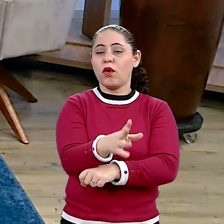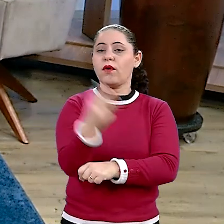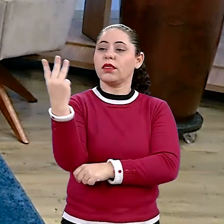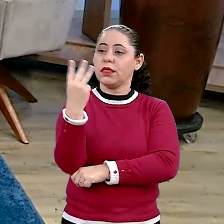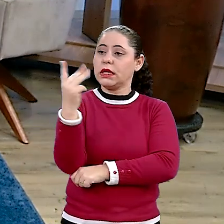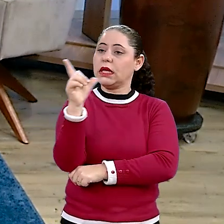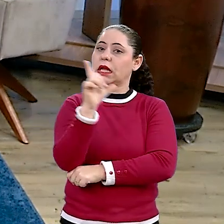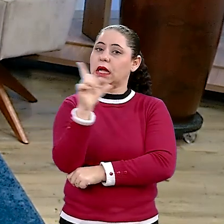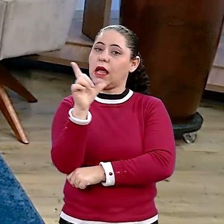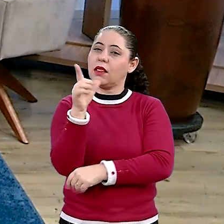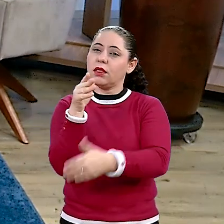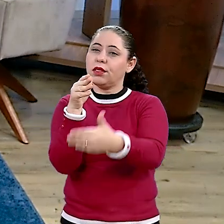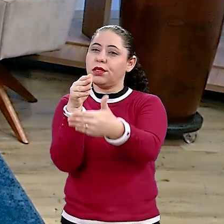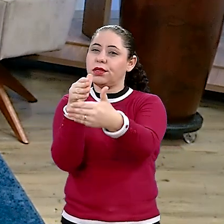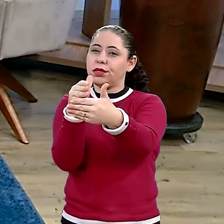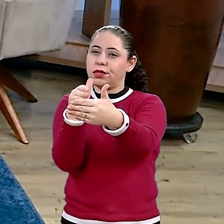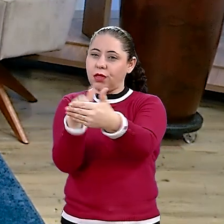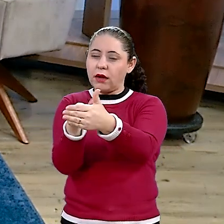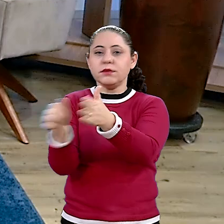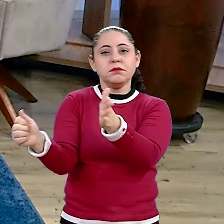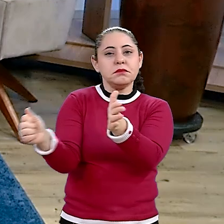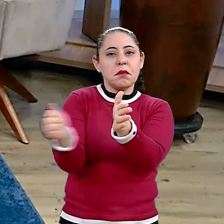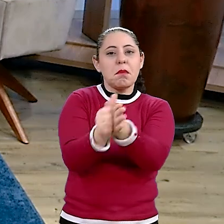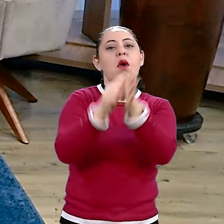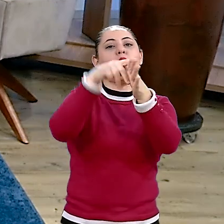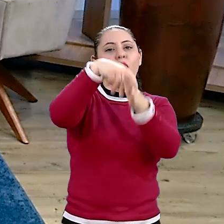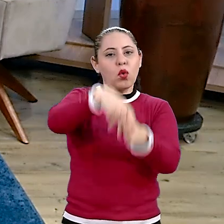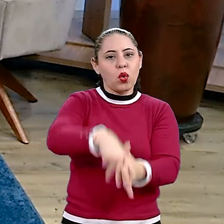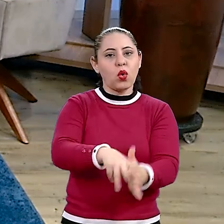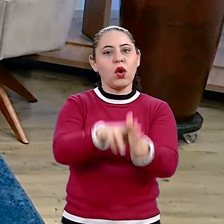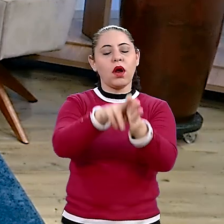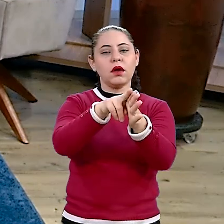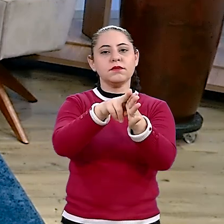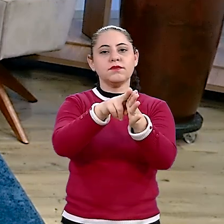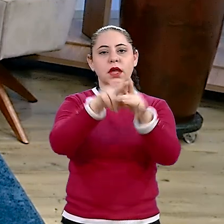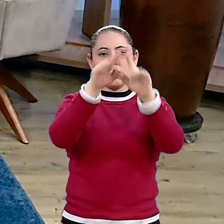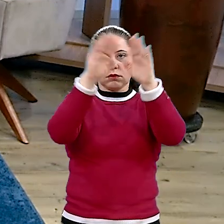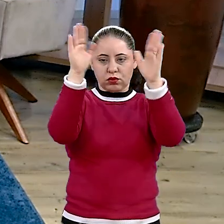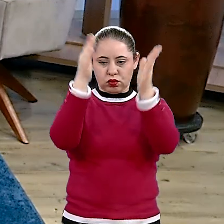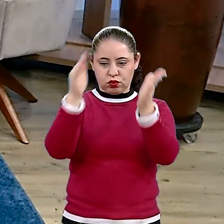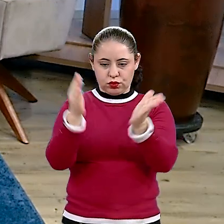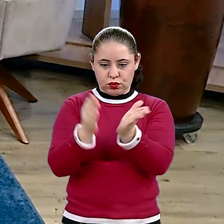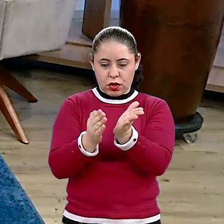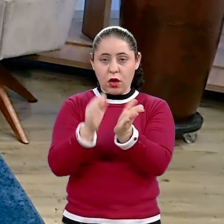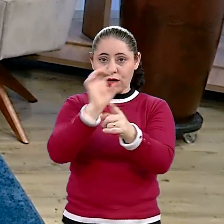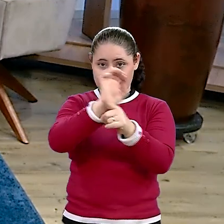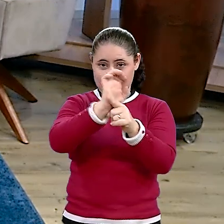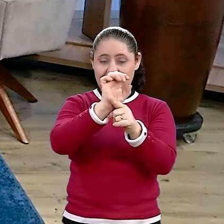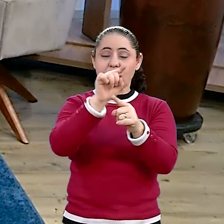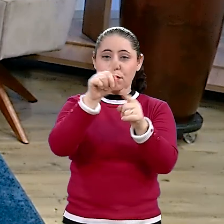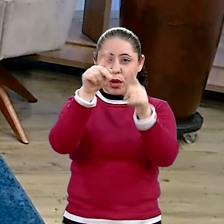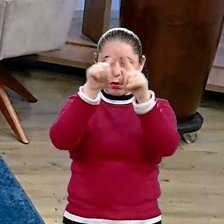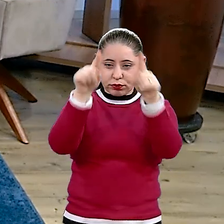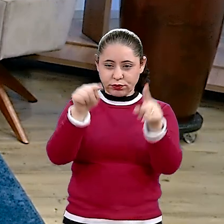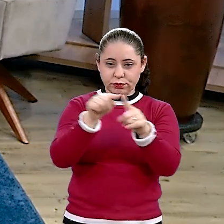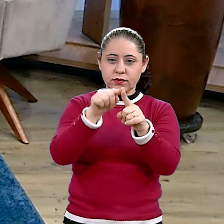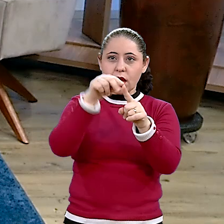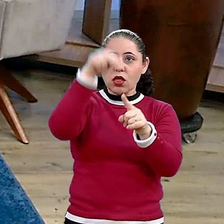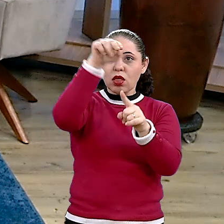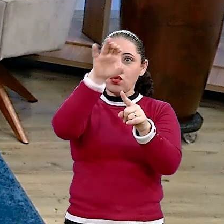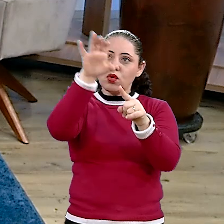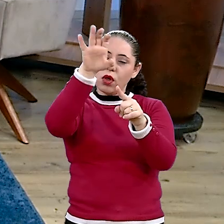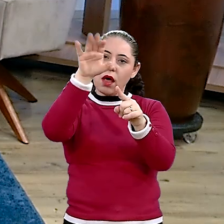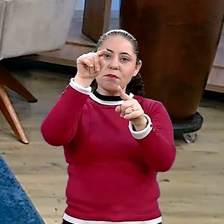ligando Três Lagoas até Aparecida do Taboado, que fica no nordeste do nosso estado. Então seriam mais 100 e tantos quilômetros de